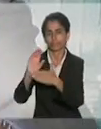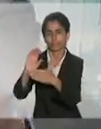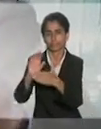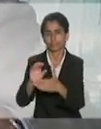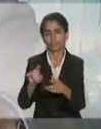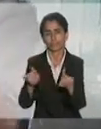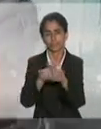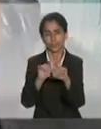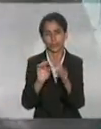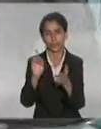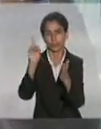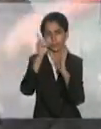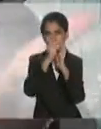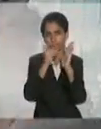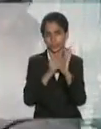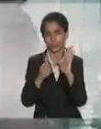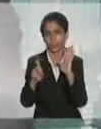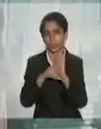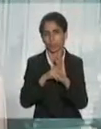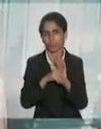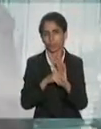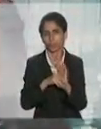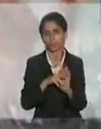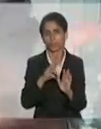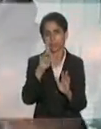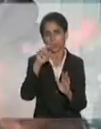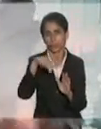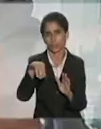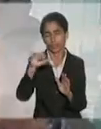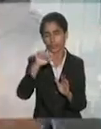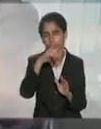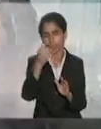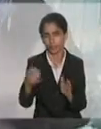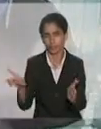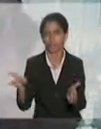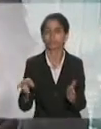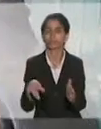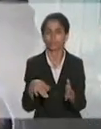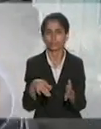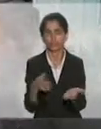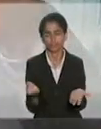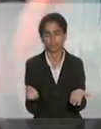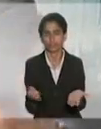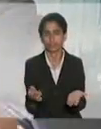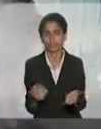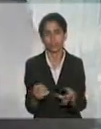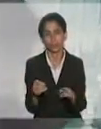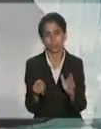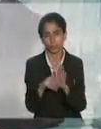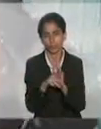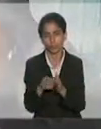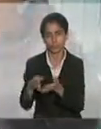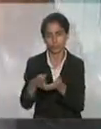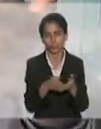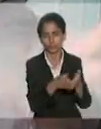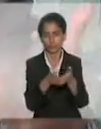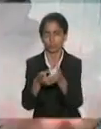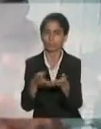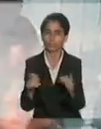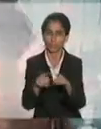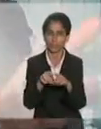de decretos da União, como é o REPETRO, que é para a indústria naval, a indústria de petróleo e